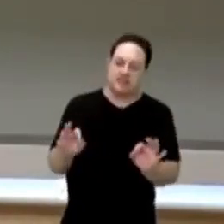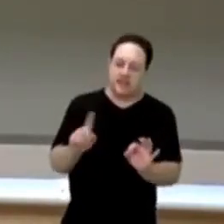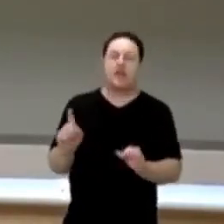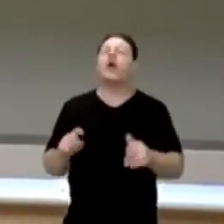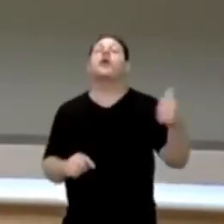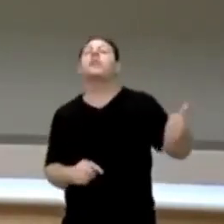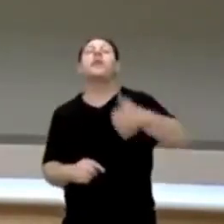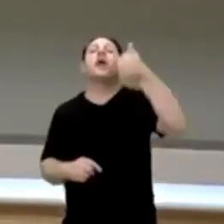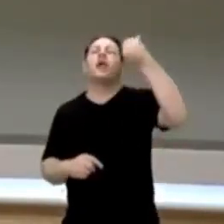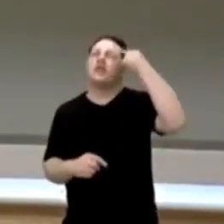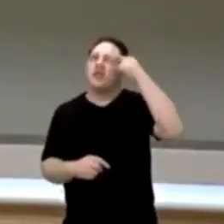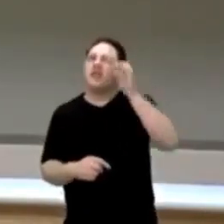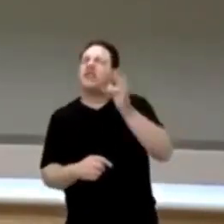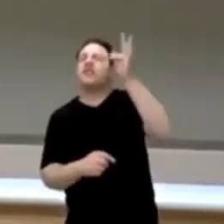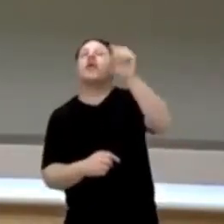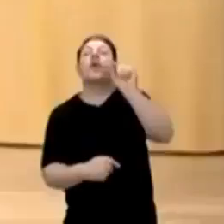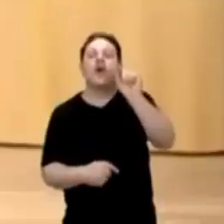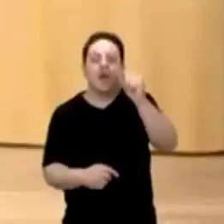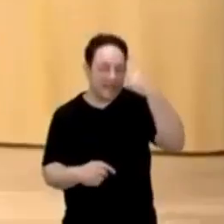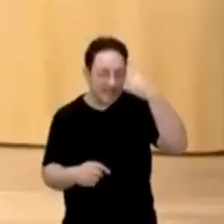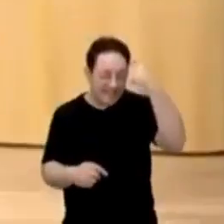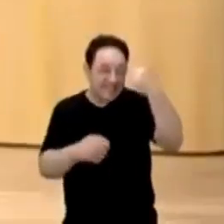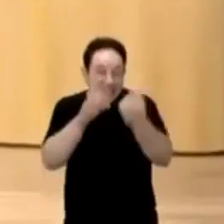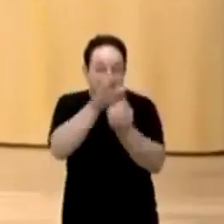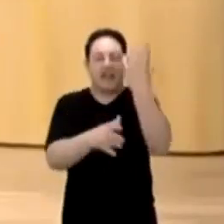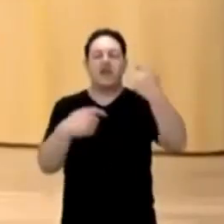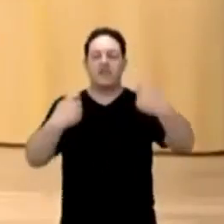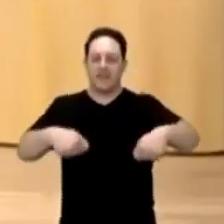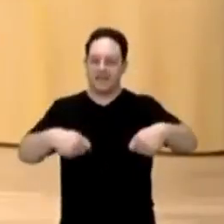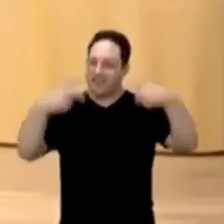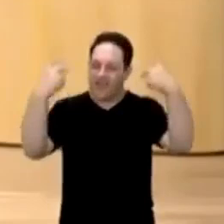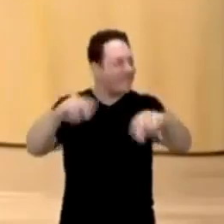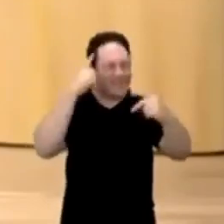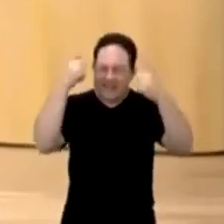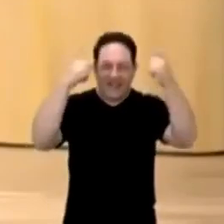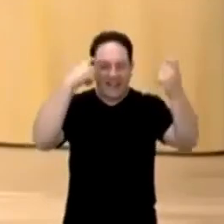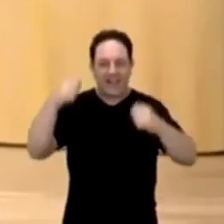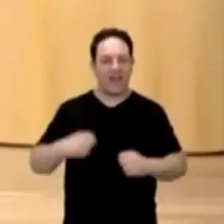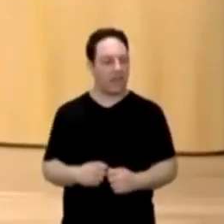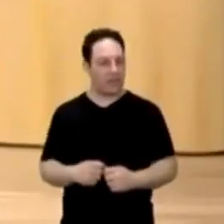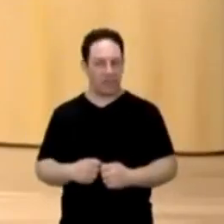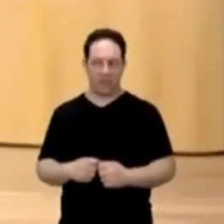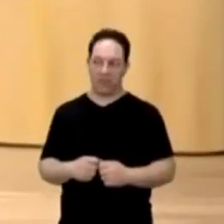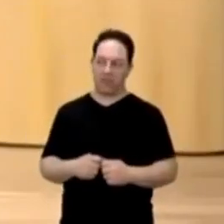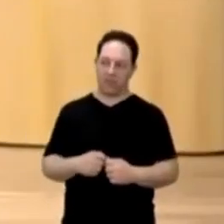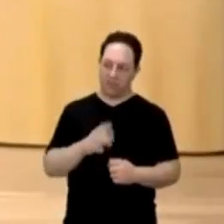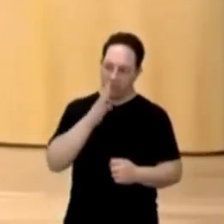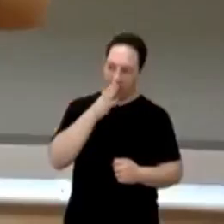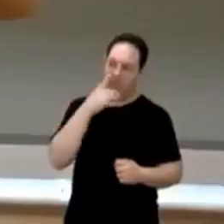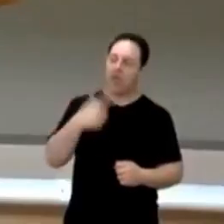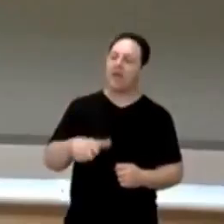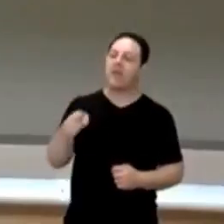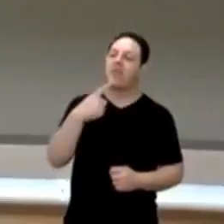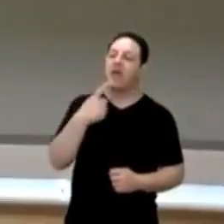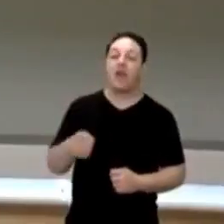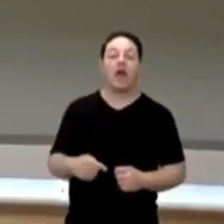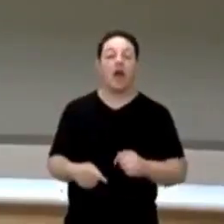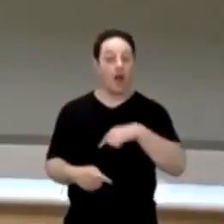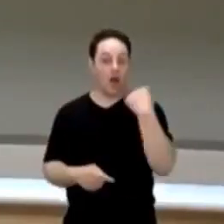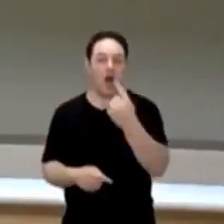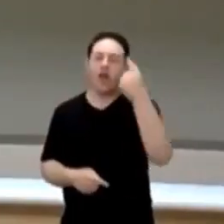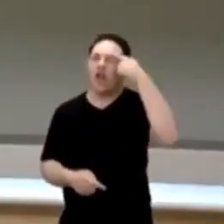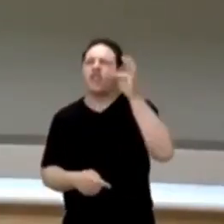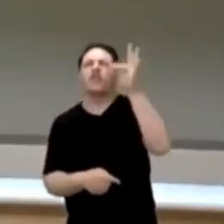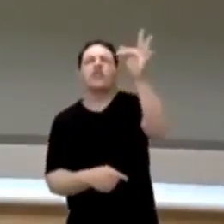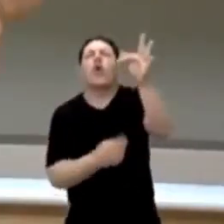de prever o futuro é criá-lo. Olha, então vamos criar o futuro. Repete isso aí pro Anderson. É, a melhor forma de